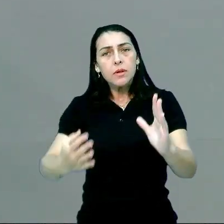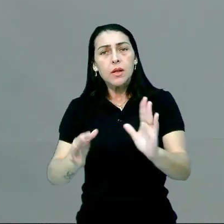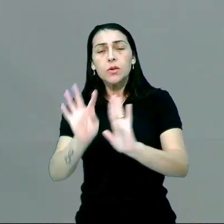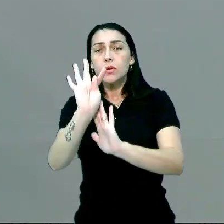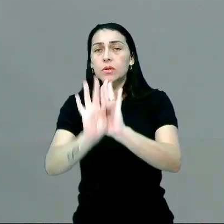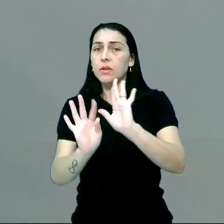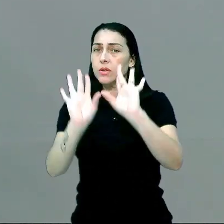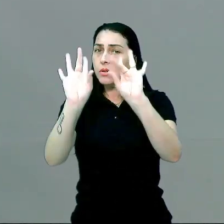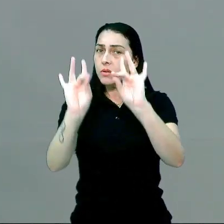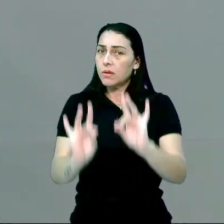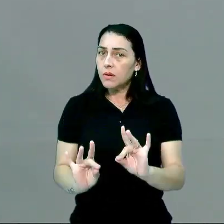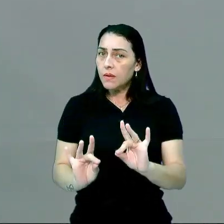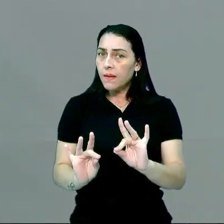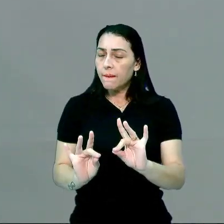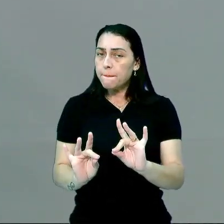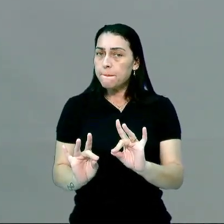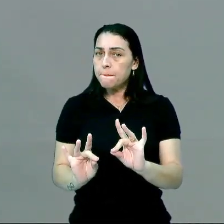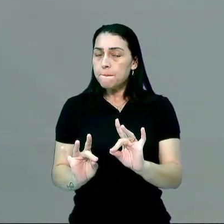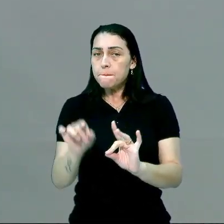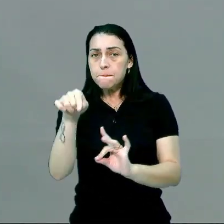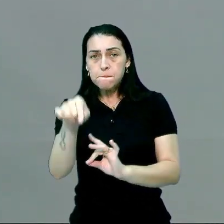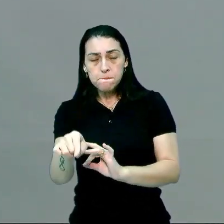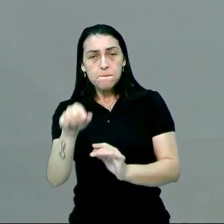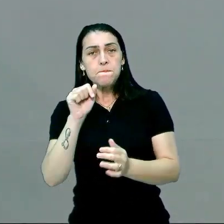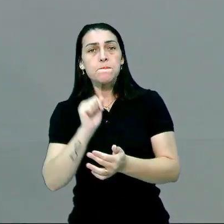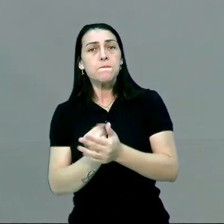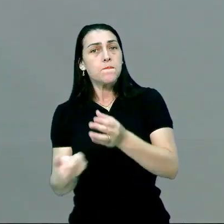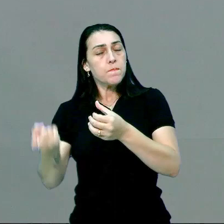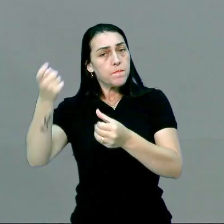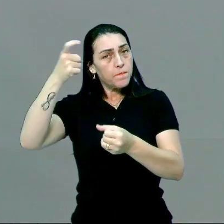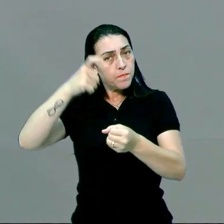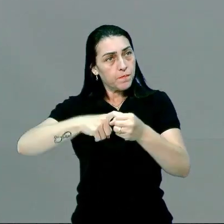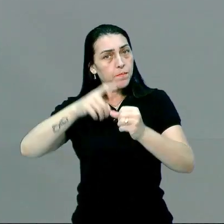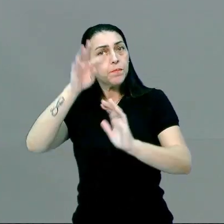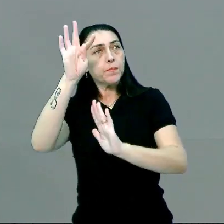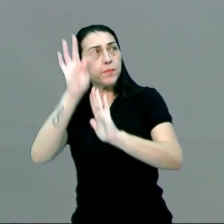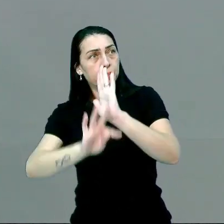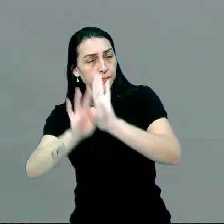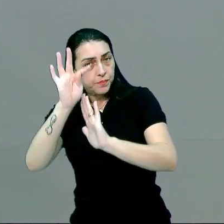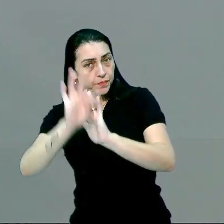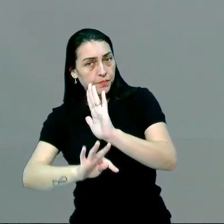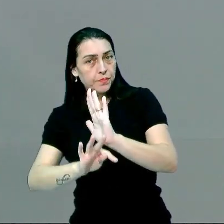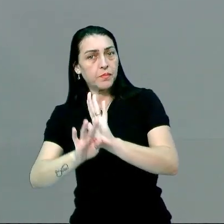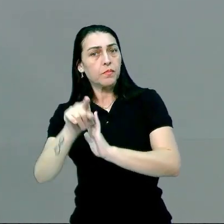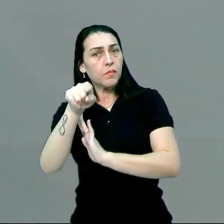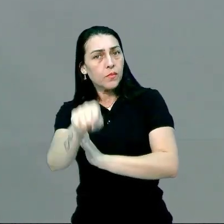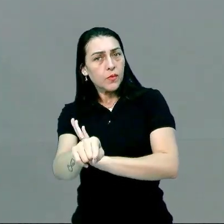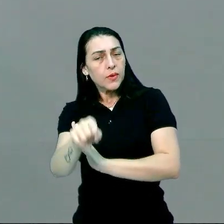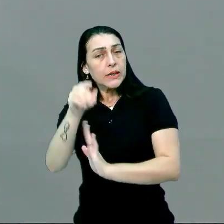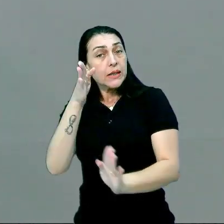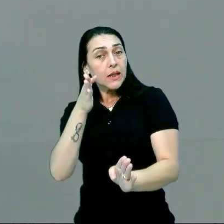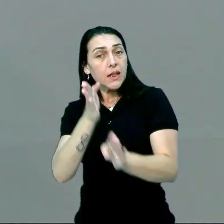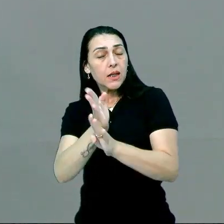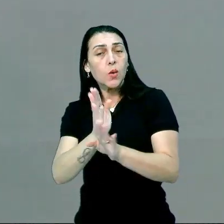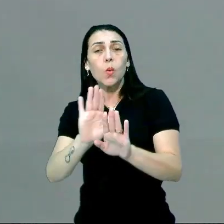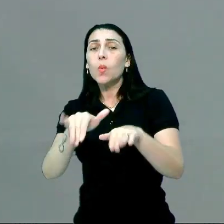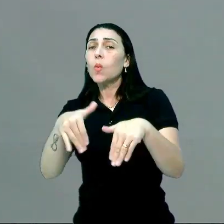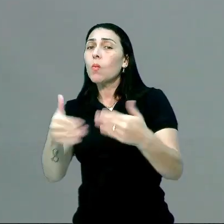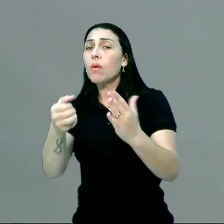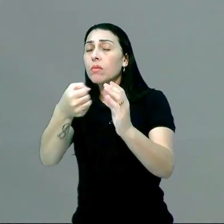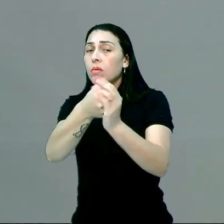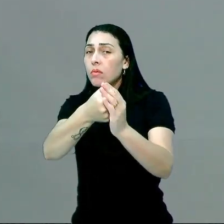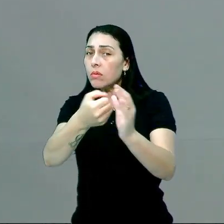de um texto descritivo. E aí você vai lá, voltar lá no texto descritivo para você descobrir quais